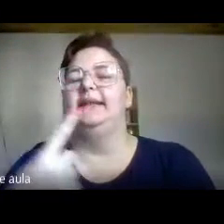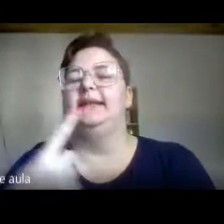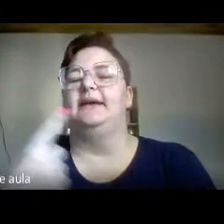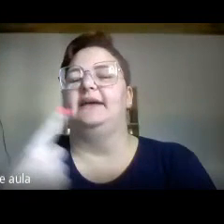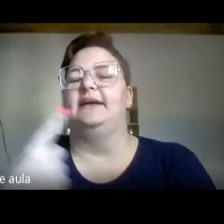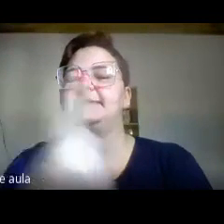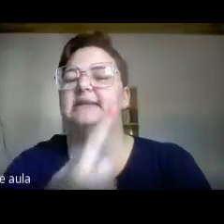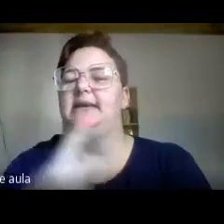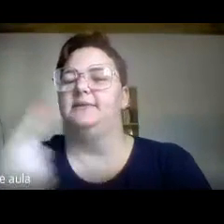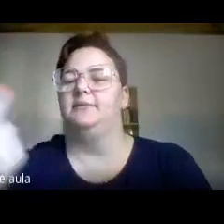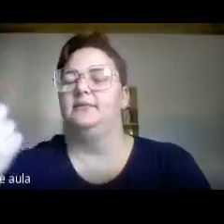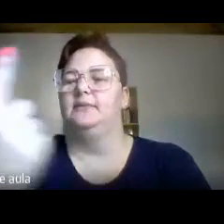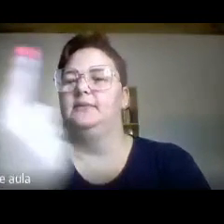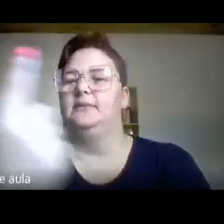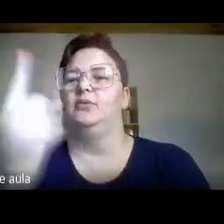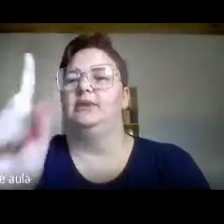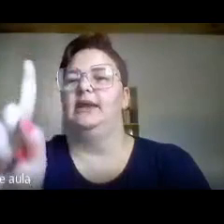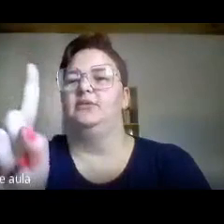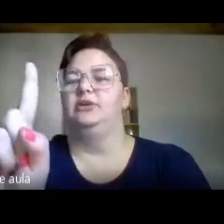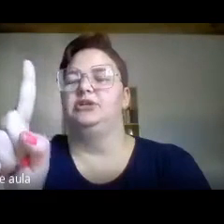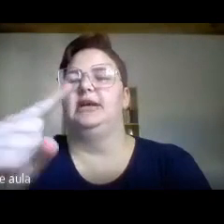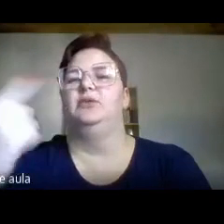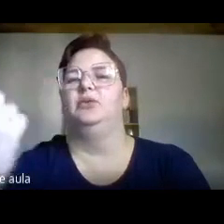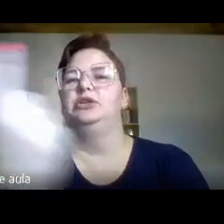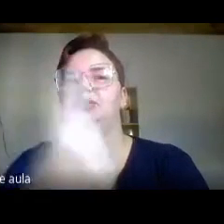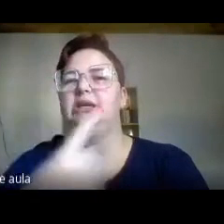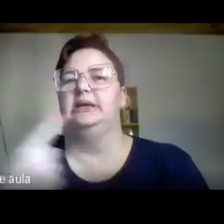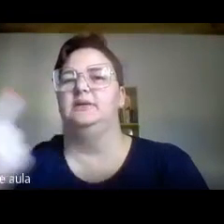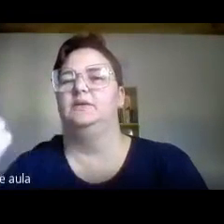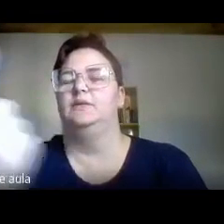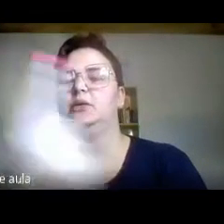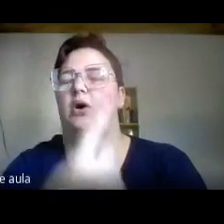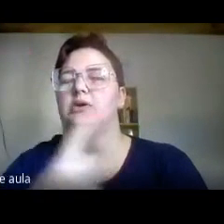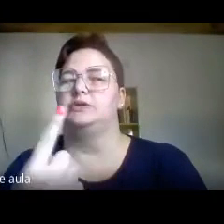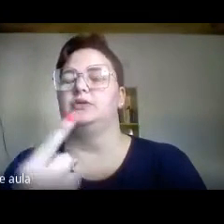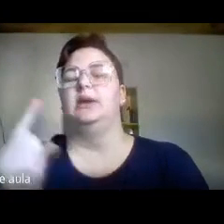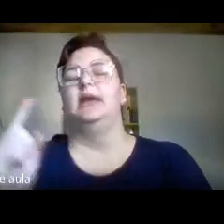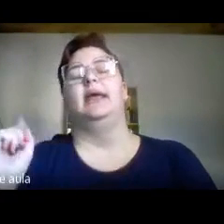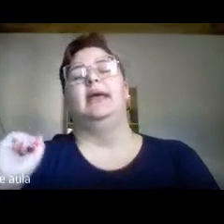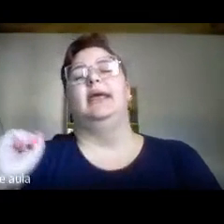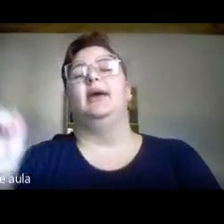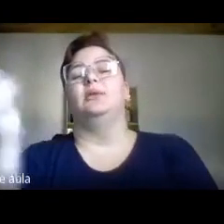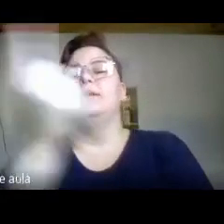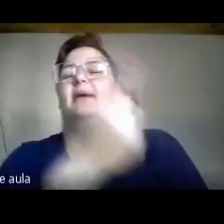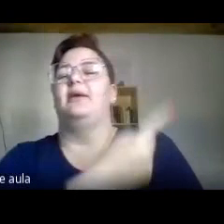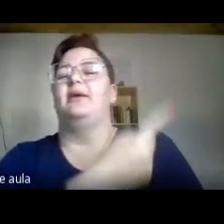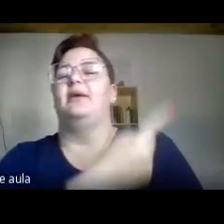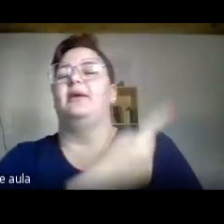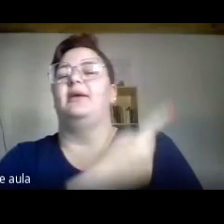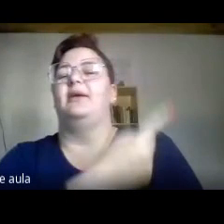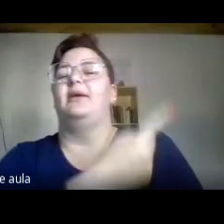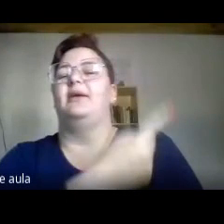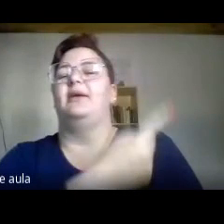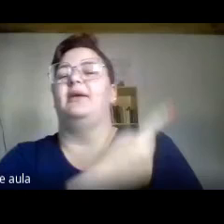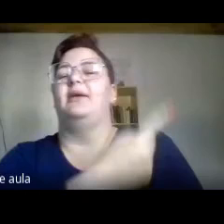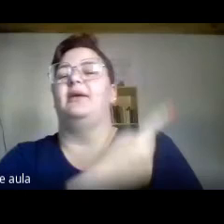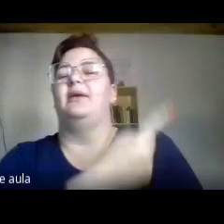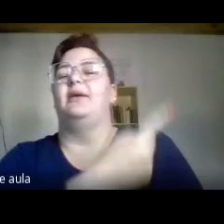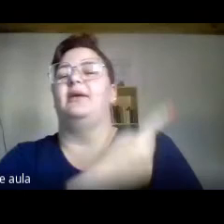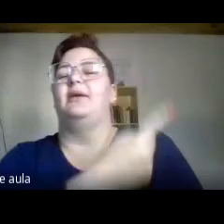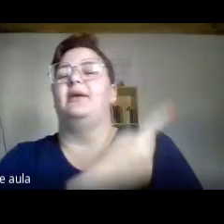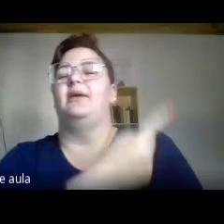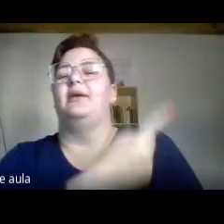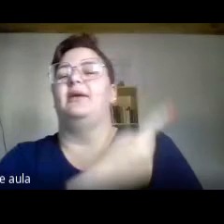Ele tá fazendo assim, com o dedo indicador girando, nosso. Eu também conheço como a